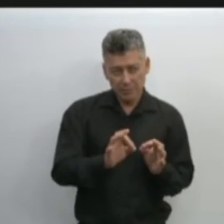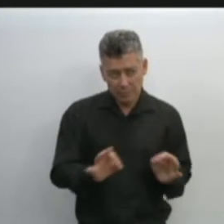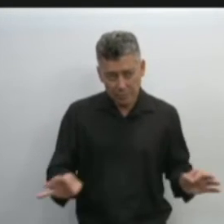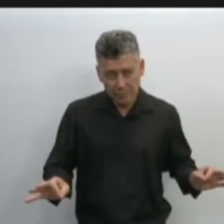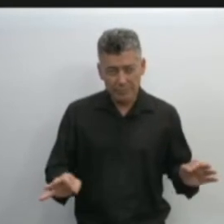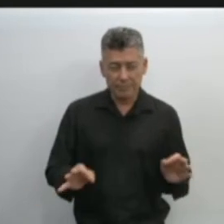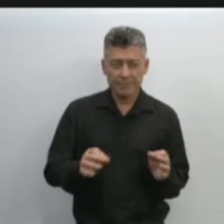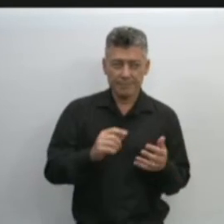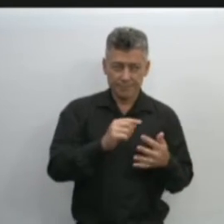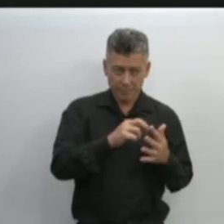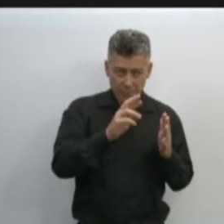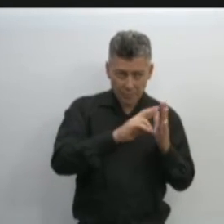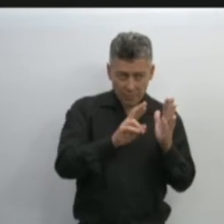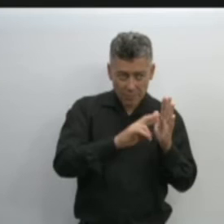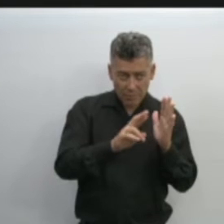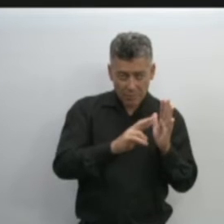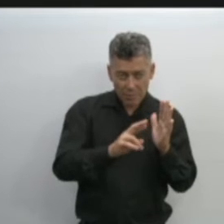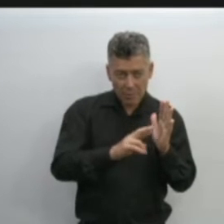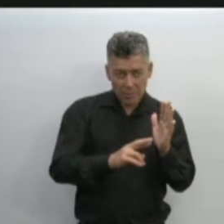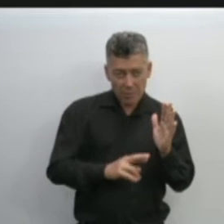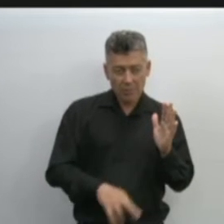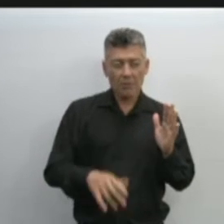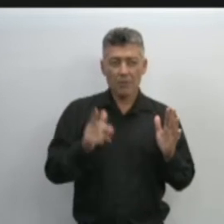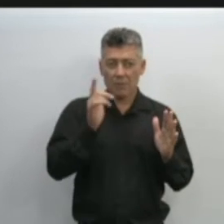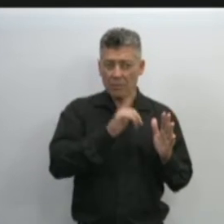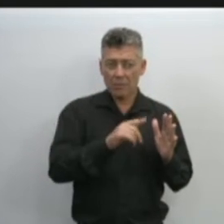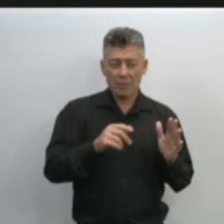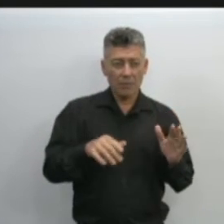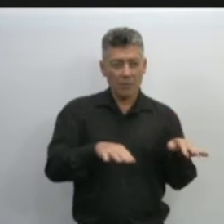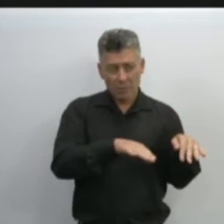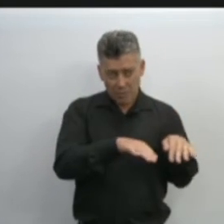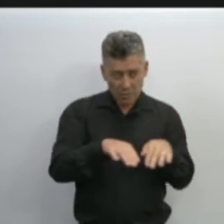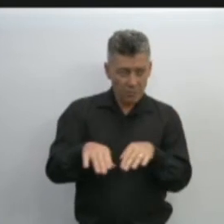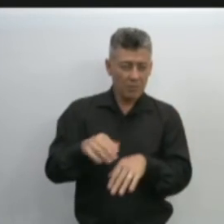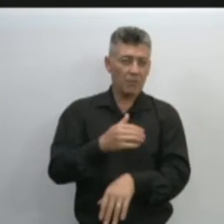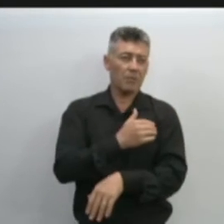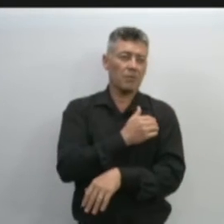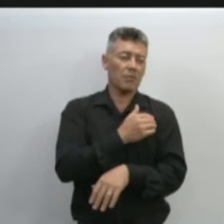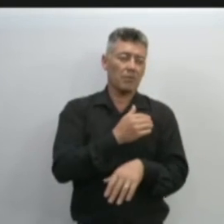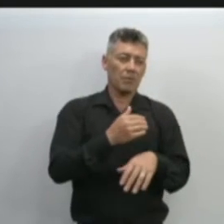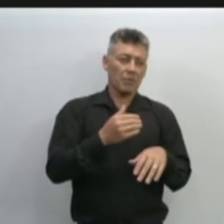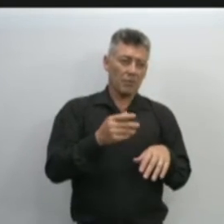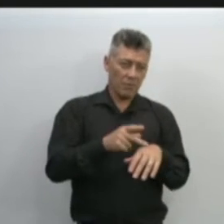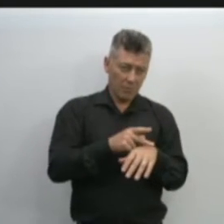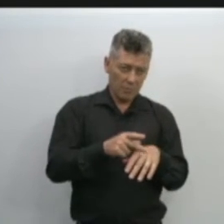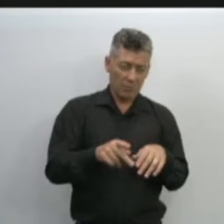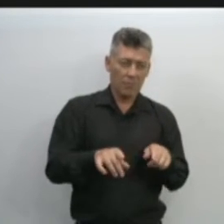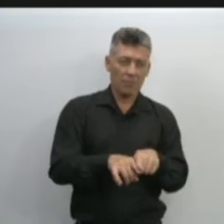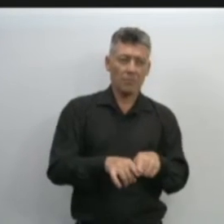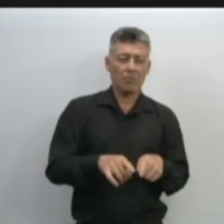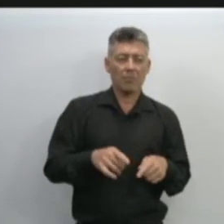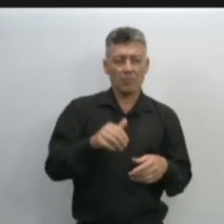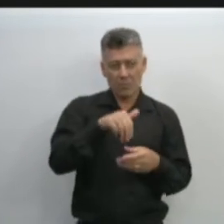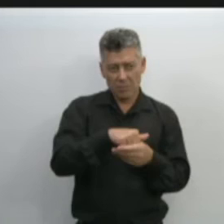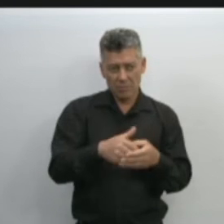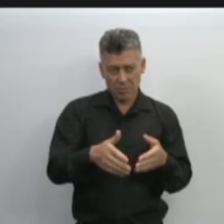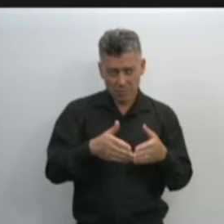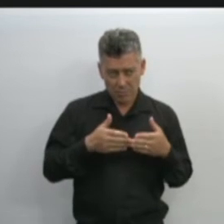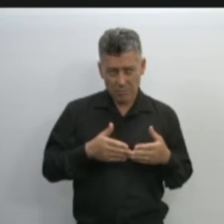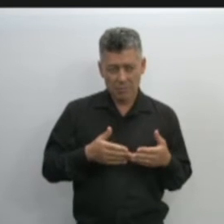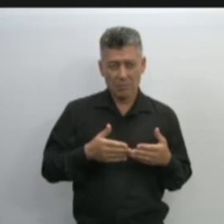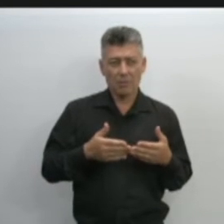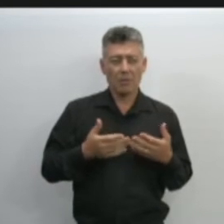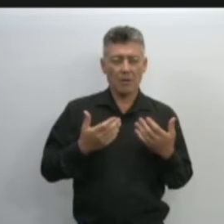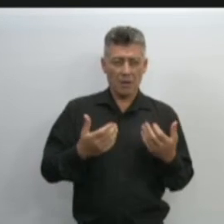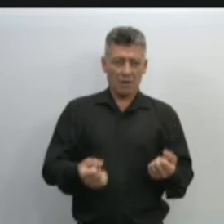nossas diretrizes para conseguir chegar a uma Natal com igualdade racial. Então, agradeço e peço aqui o voto dos companheiros e companheiras para a gente